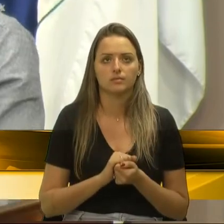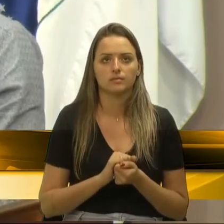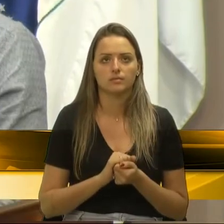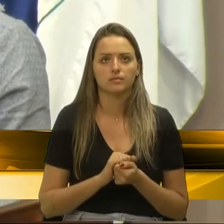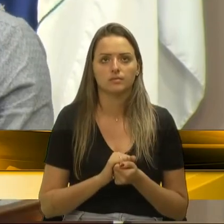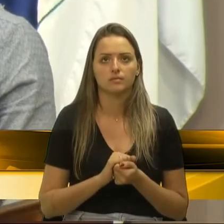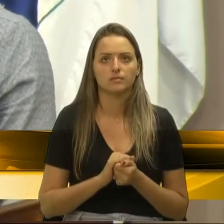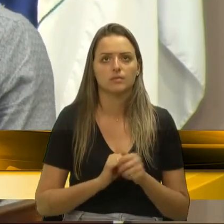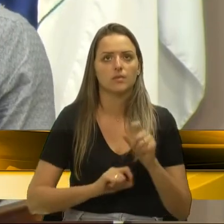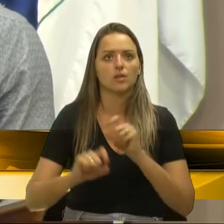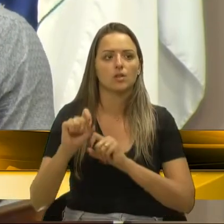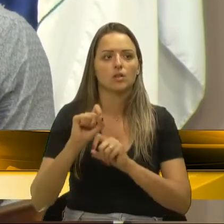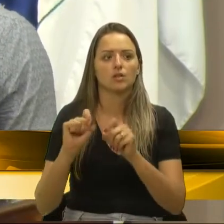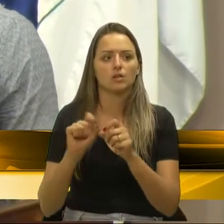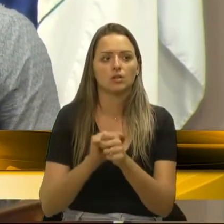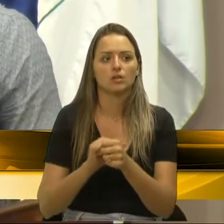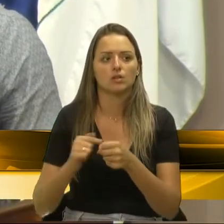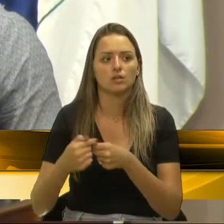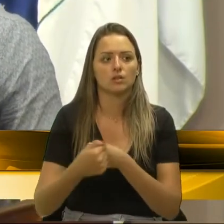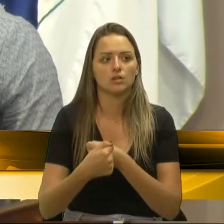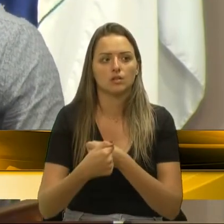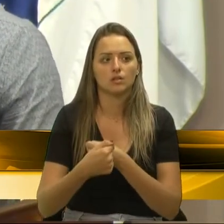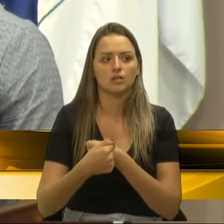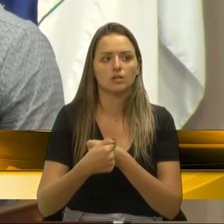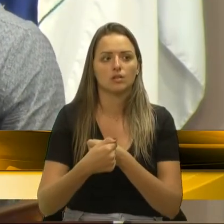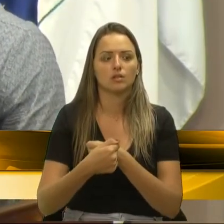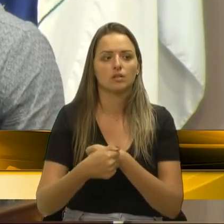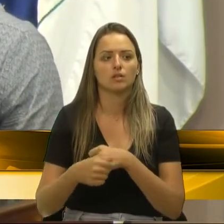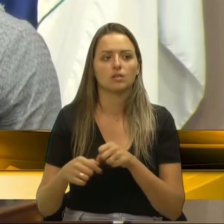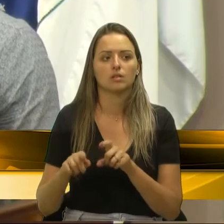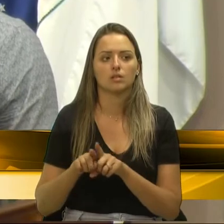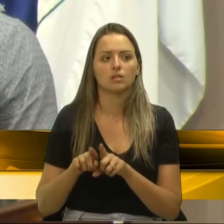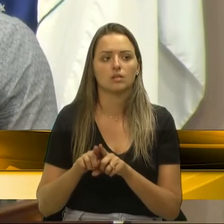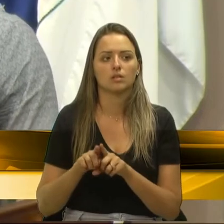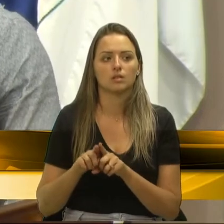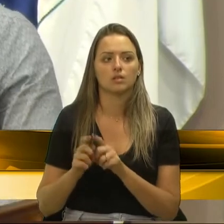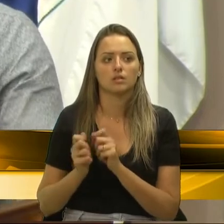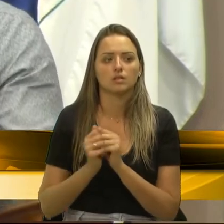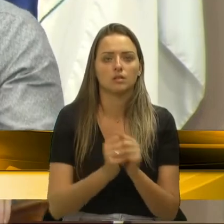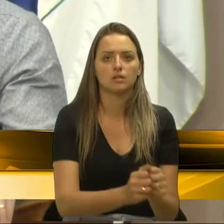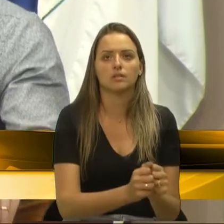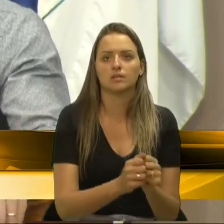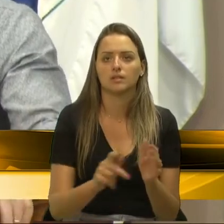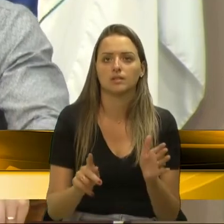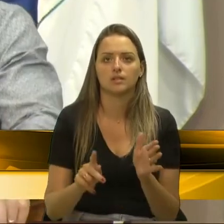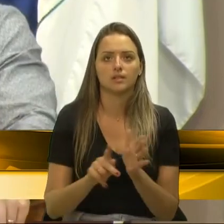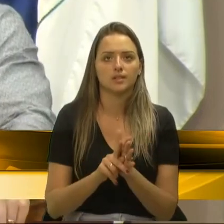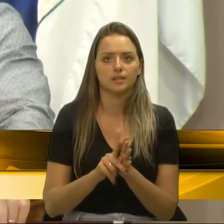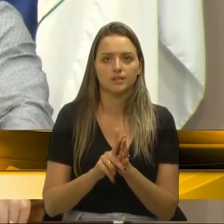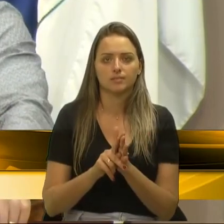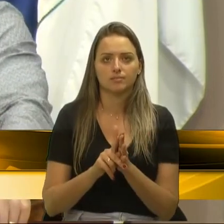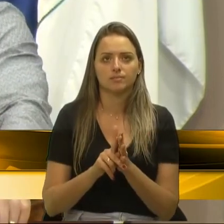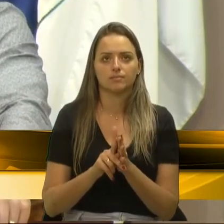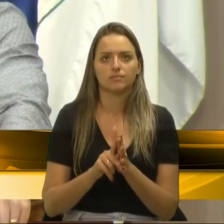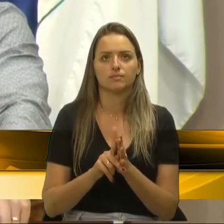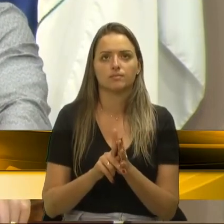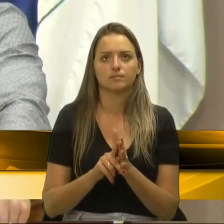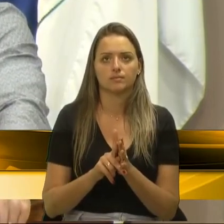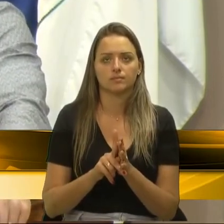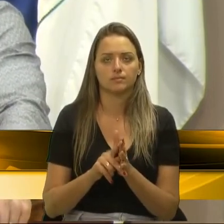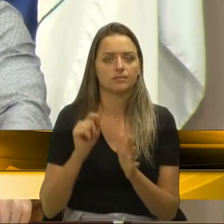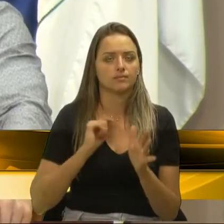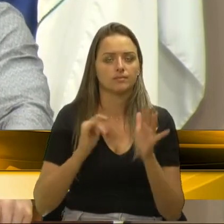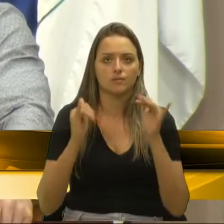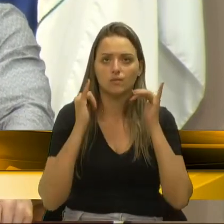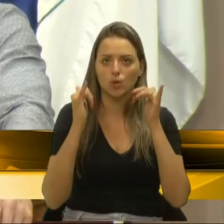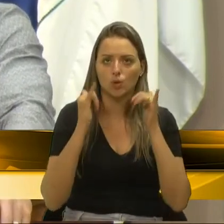conta da nossa cidade, pela imprensa, pela população e propriamente aqui pela casa, que é o transporte público